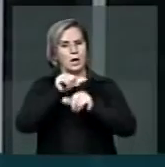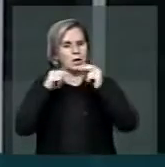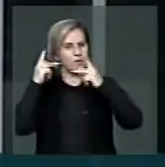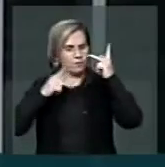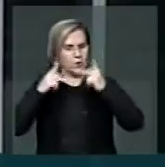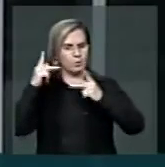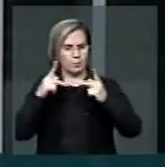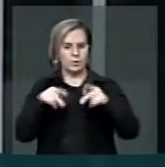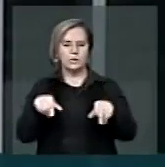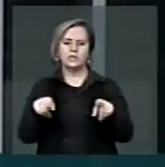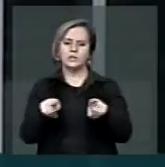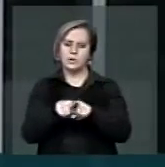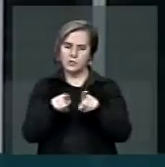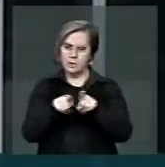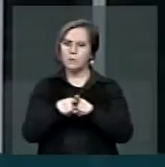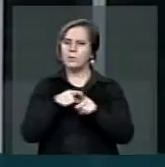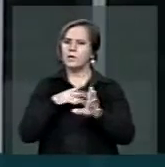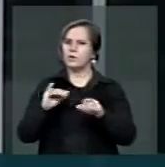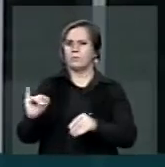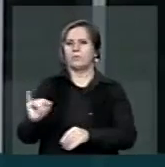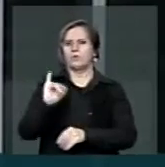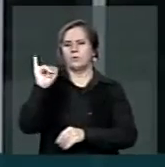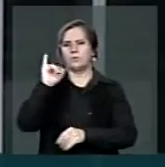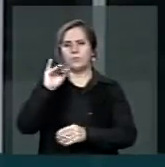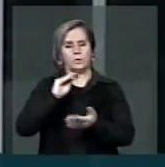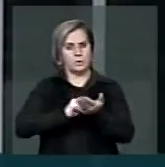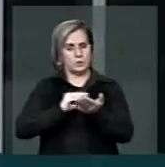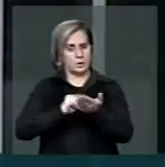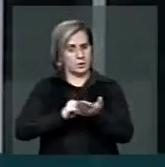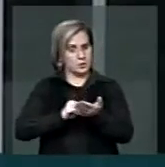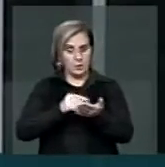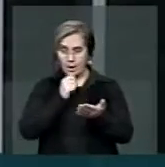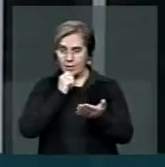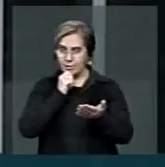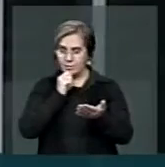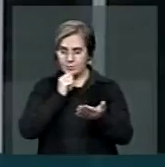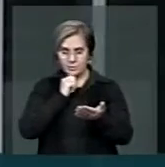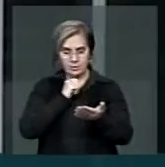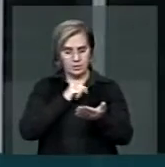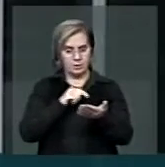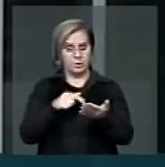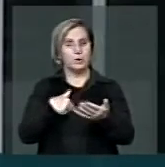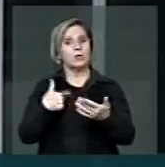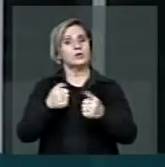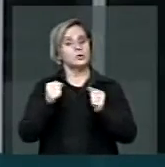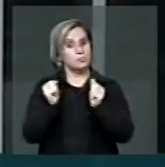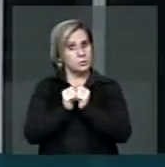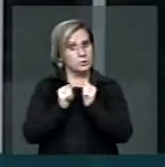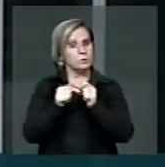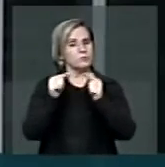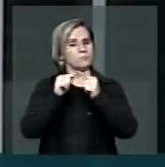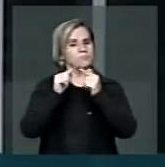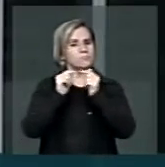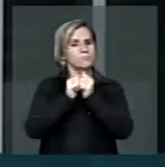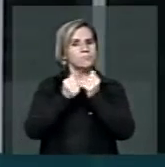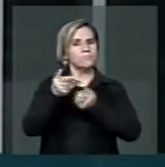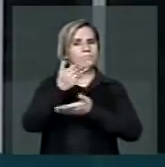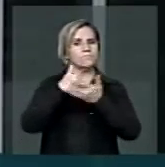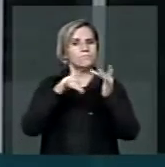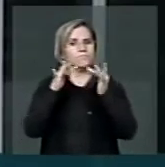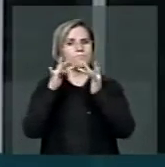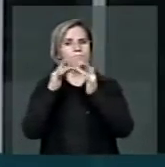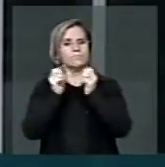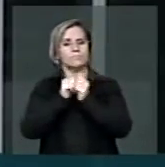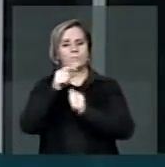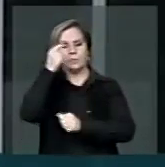política, que também é outro tema importante e que nós precisamos estar em perfeita sintonia com o que